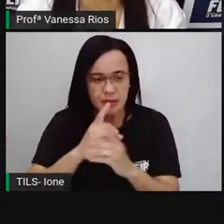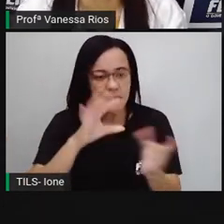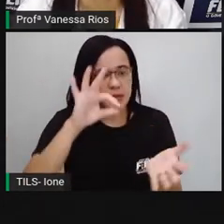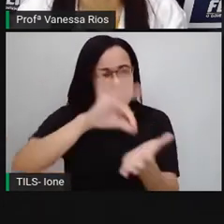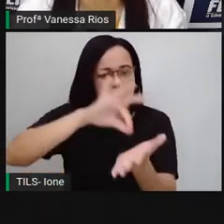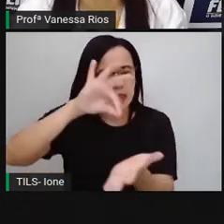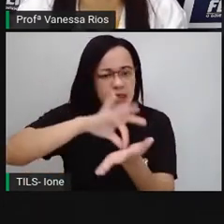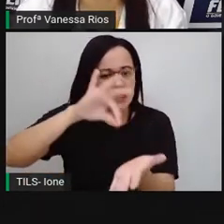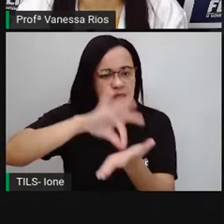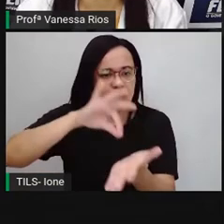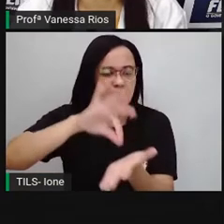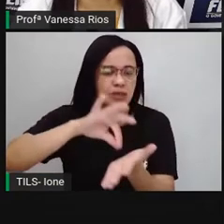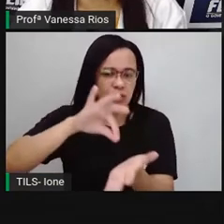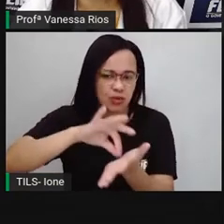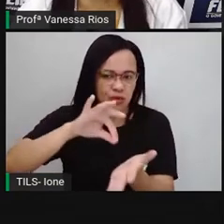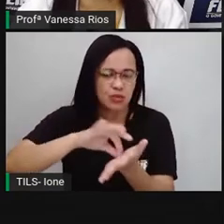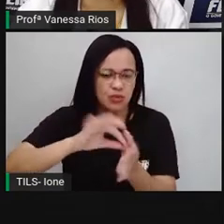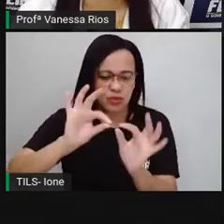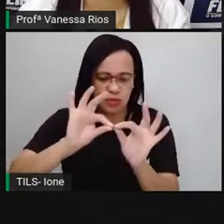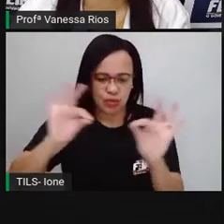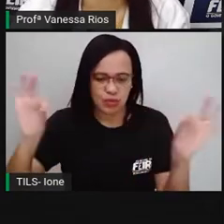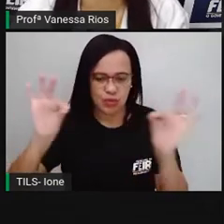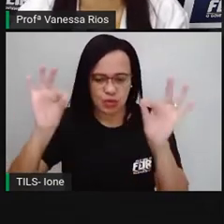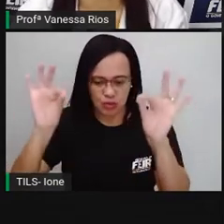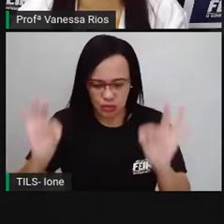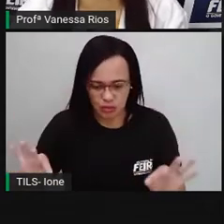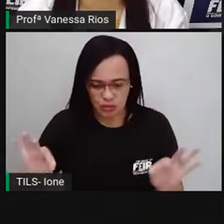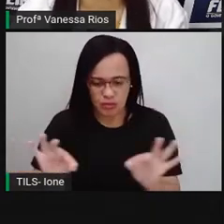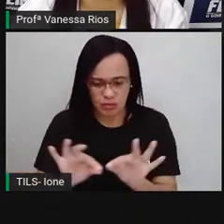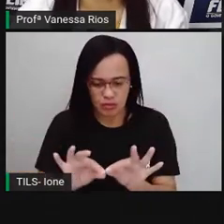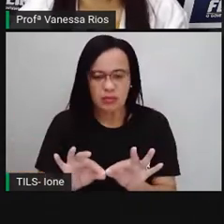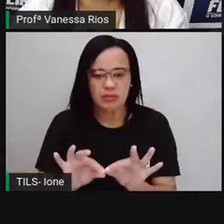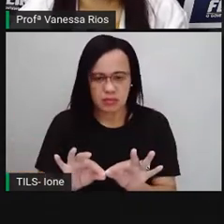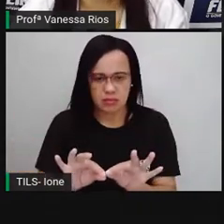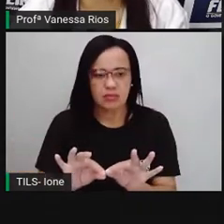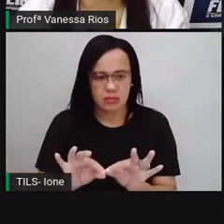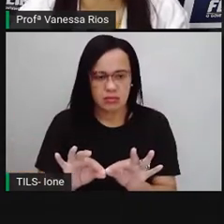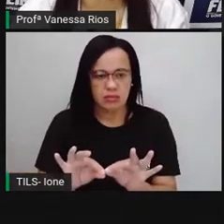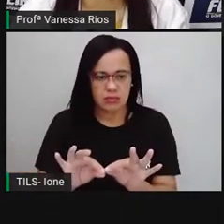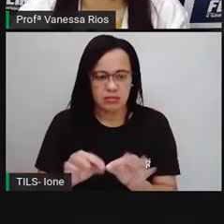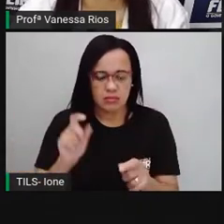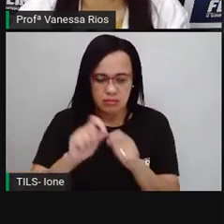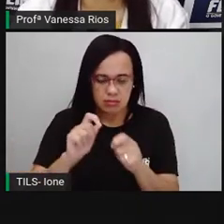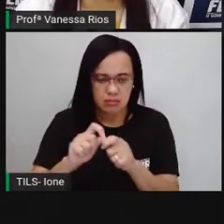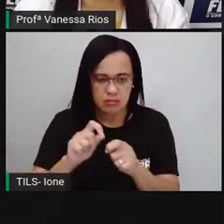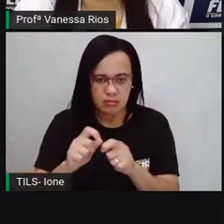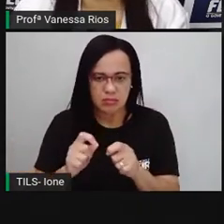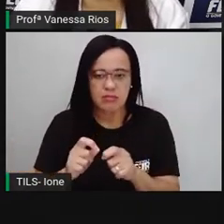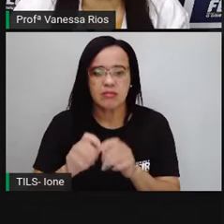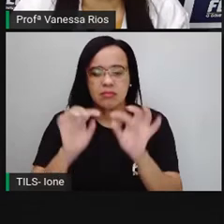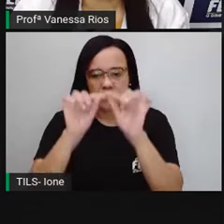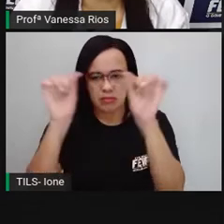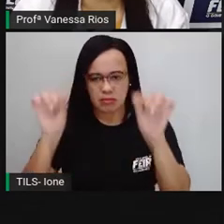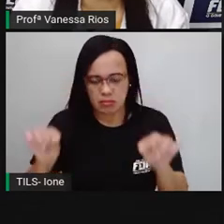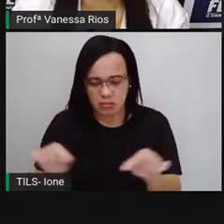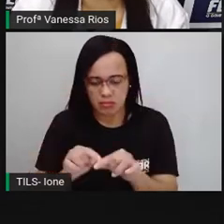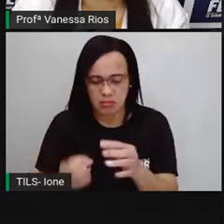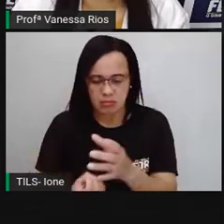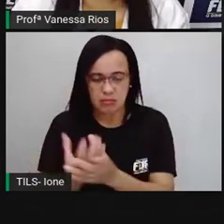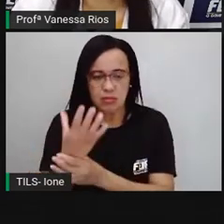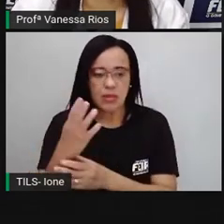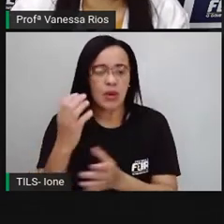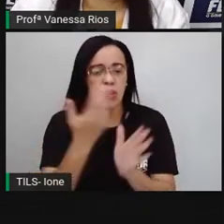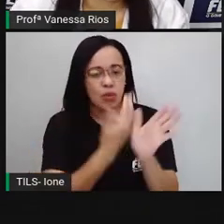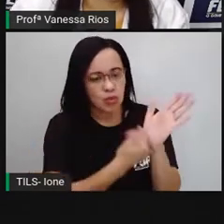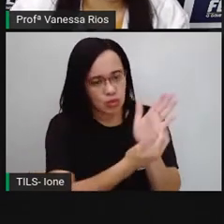são utilizadas para fazer aí, construir, né, as faces. Então, a gente observa aí,